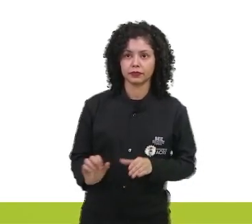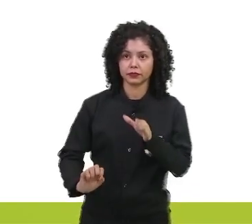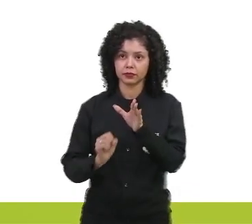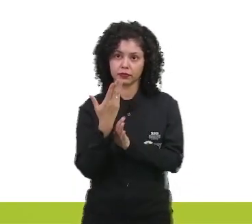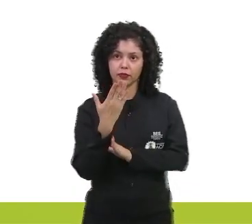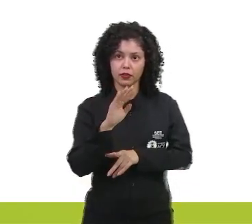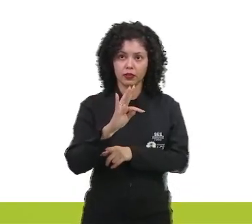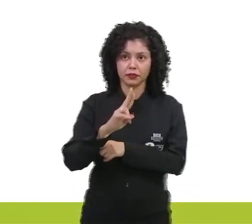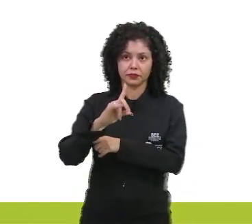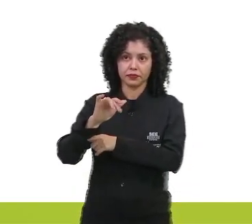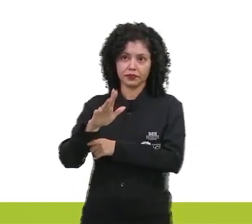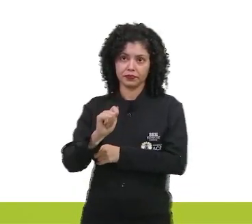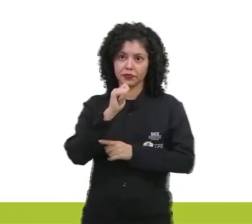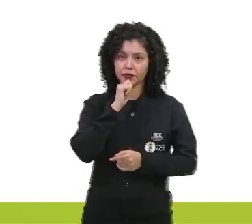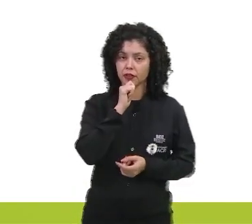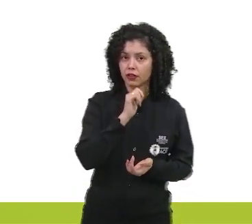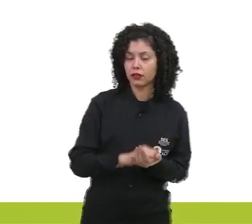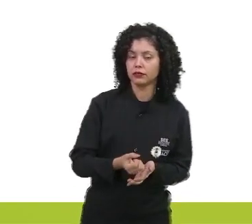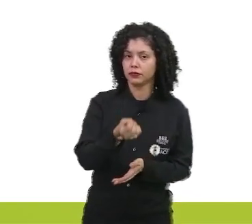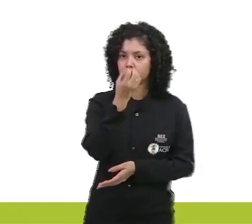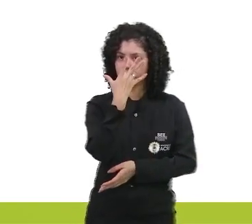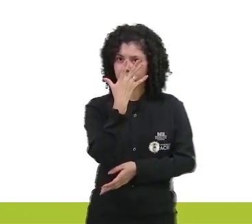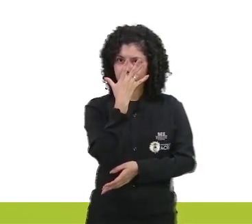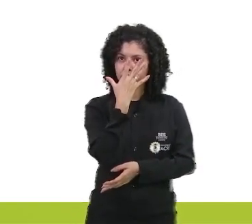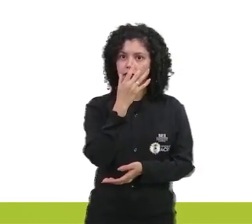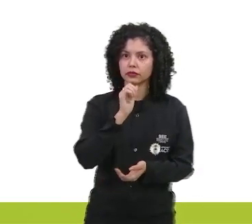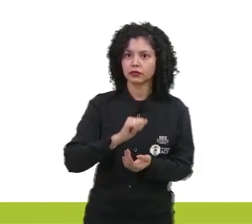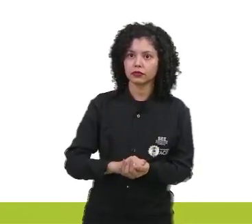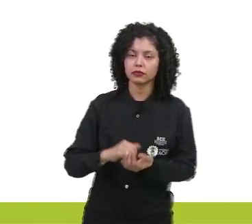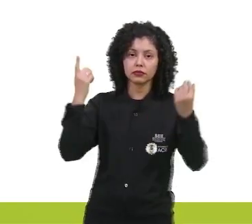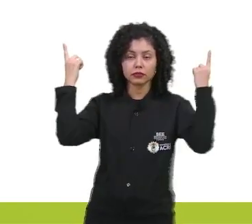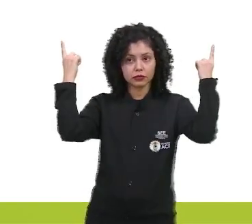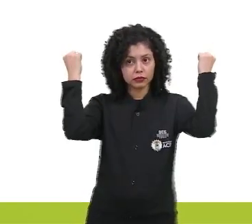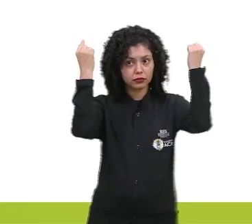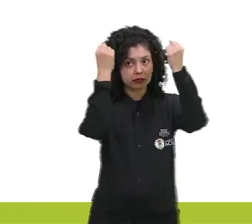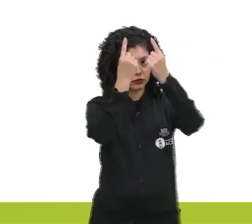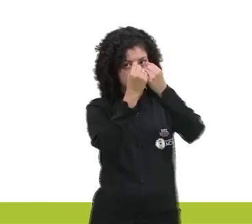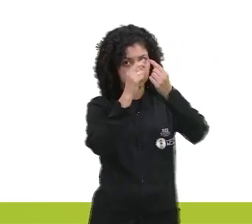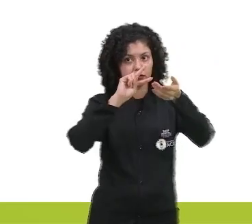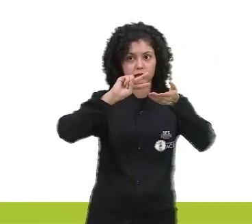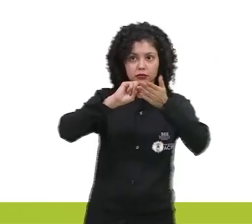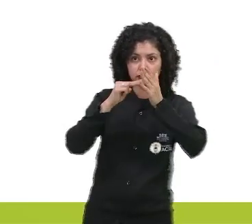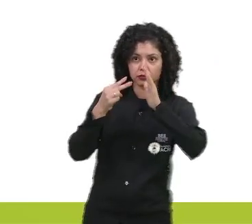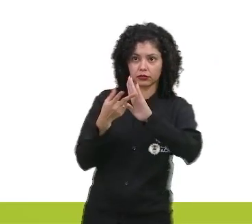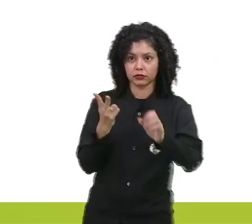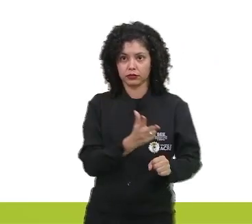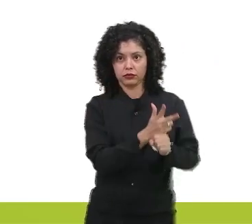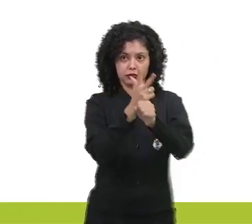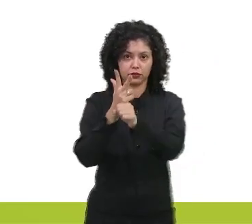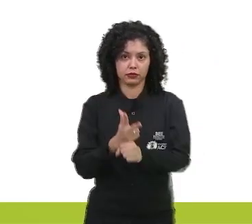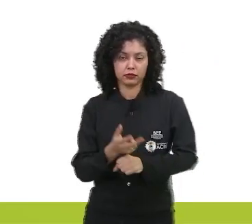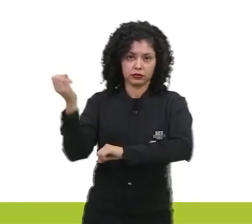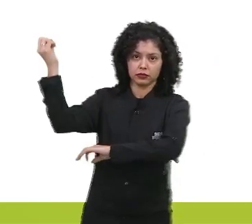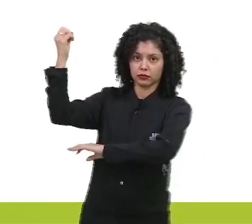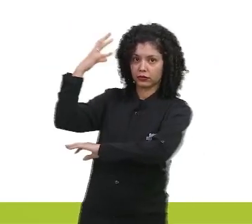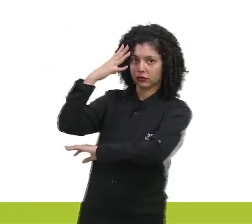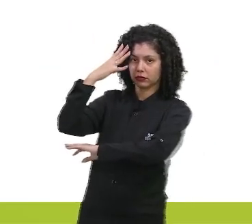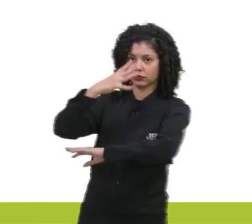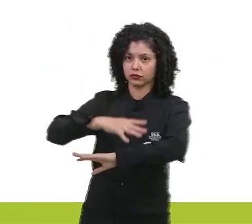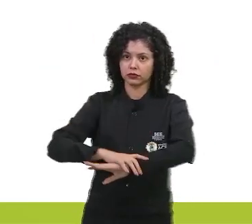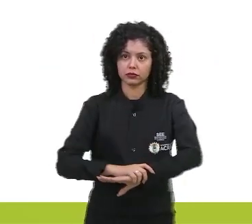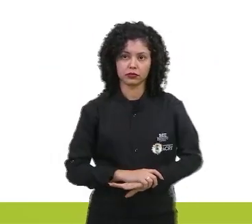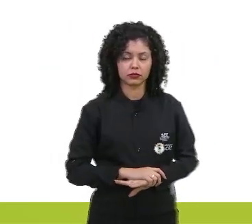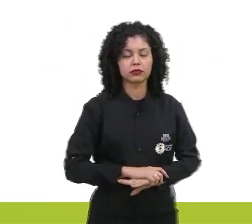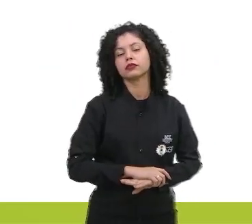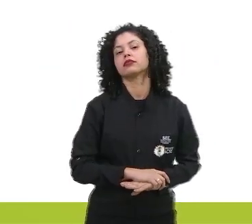A origem etimológica de fotografia vem do grego e significa